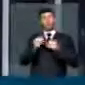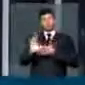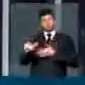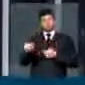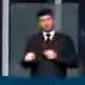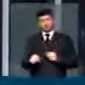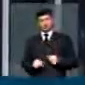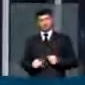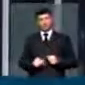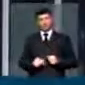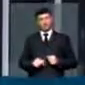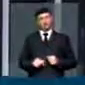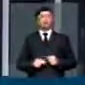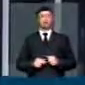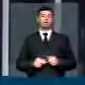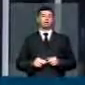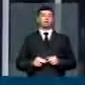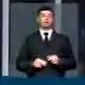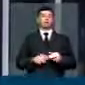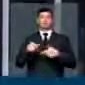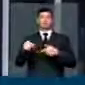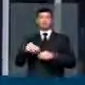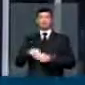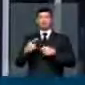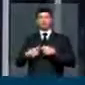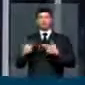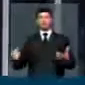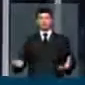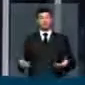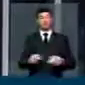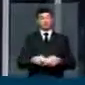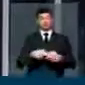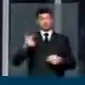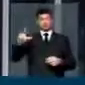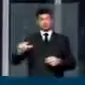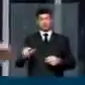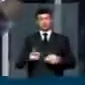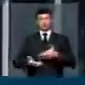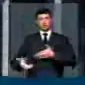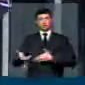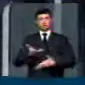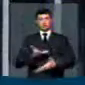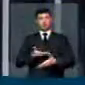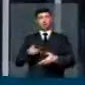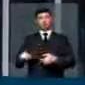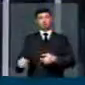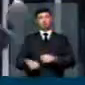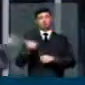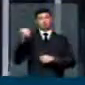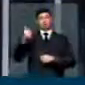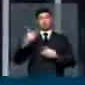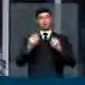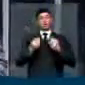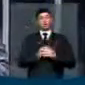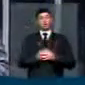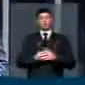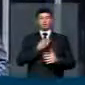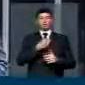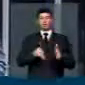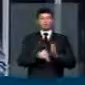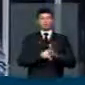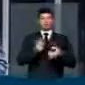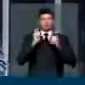e não tem recurso para fazer trabalho no seu município. Então, com essa redução da contrapartida, isso vai melhorar e muito a vida do